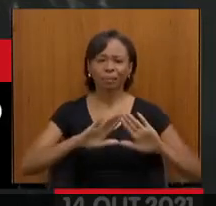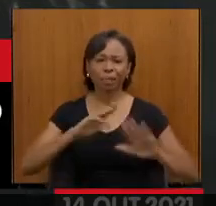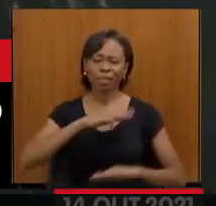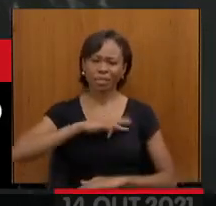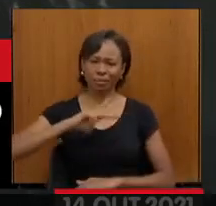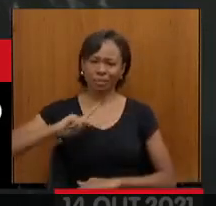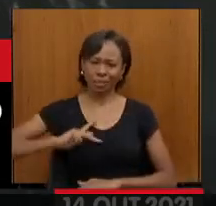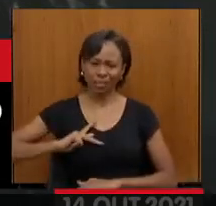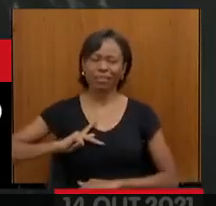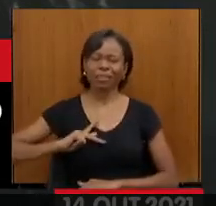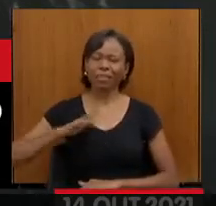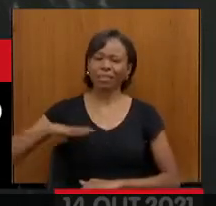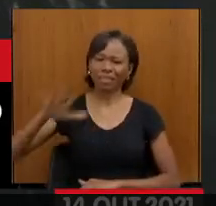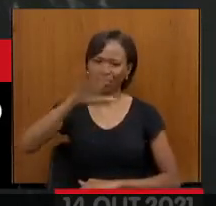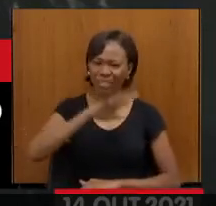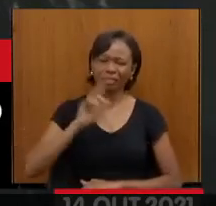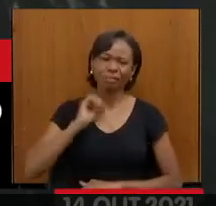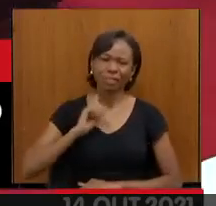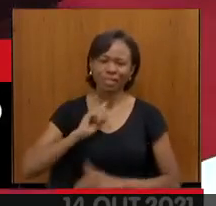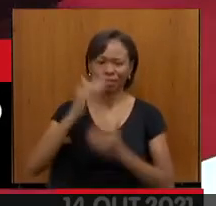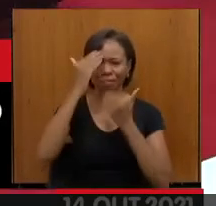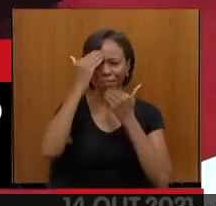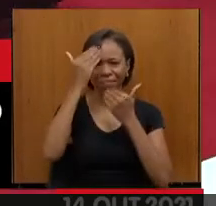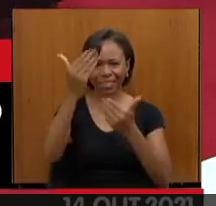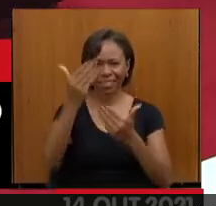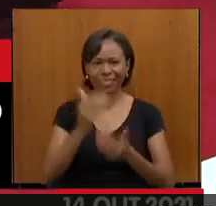cantos de Minas Gerais. Muito obrigado.